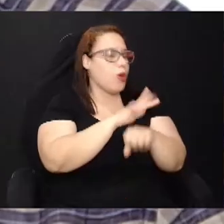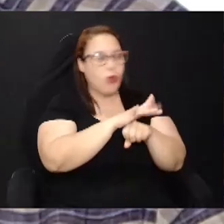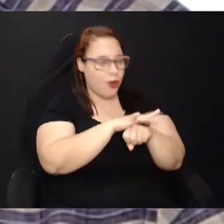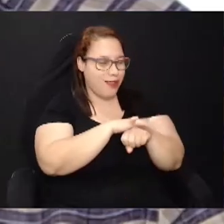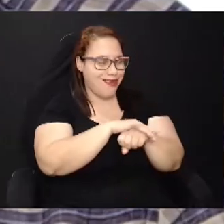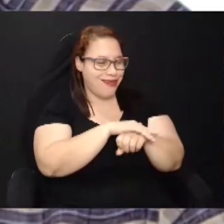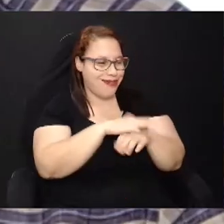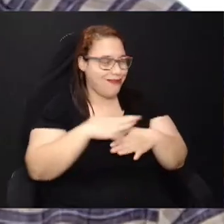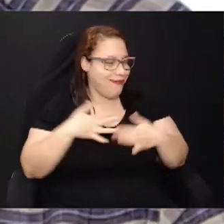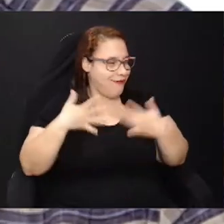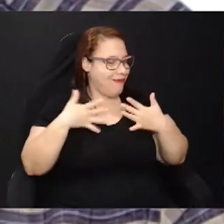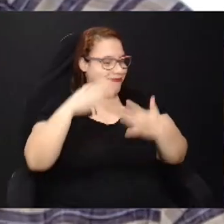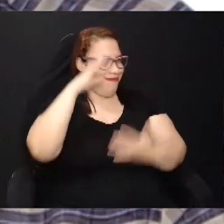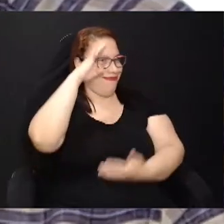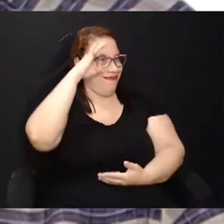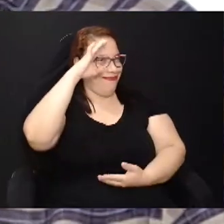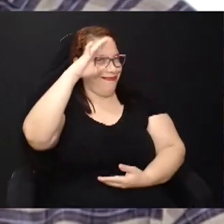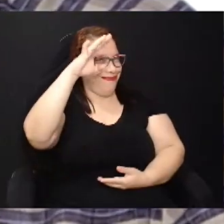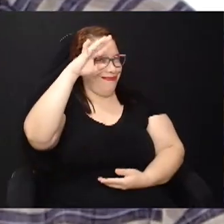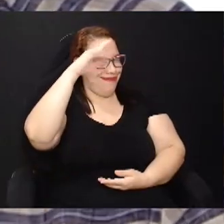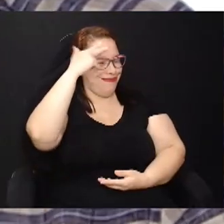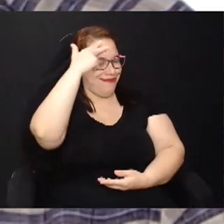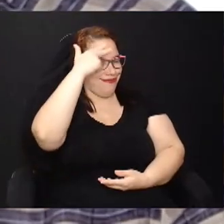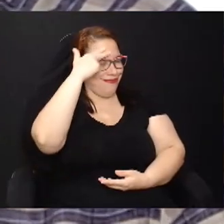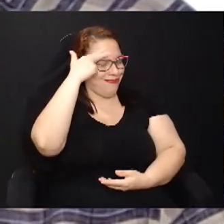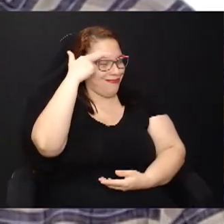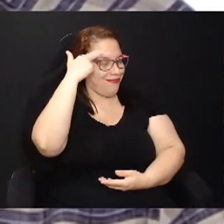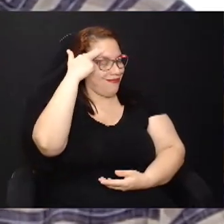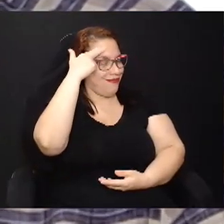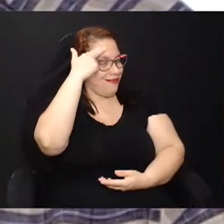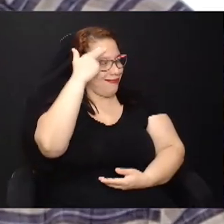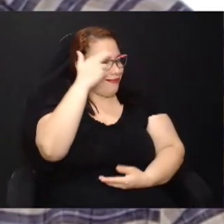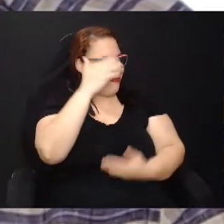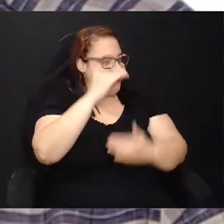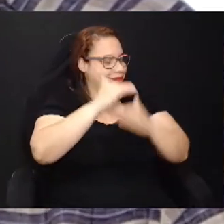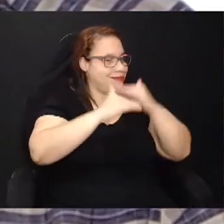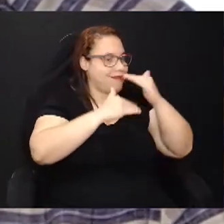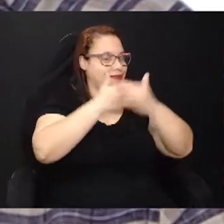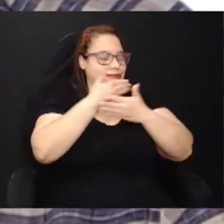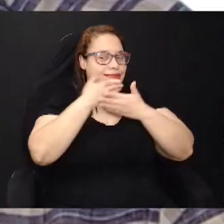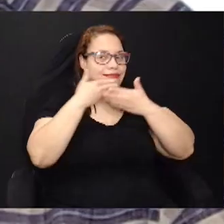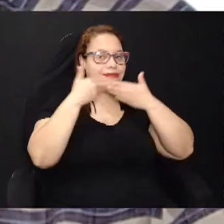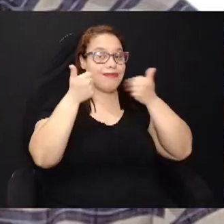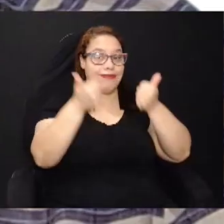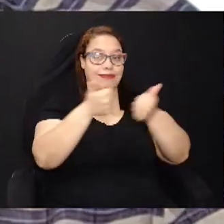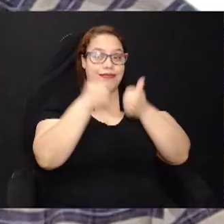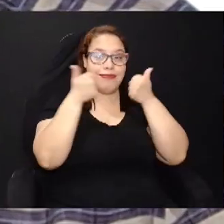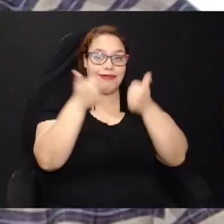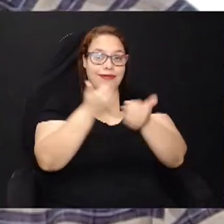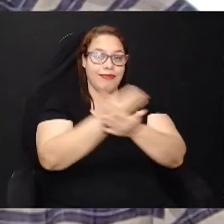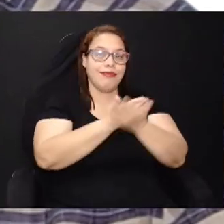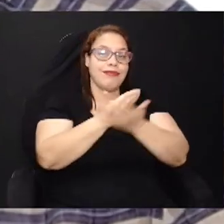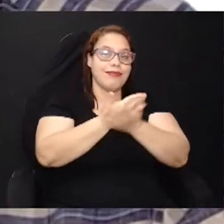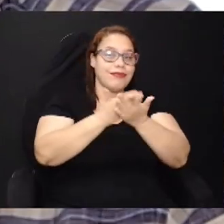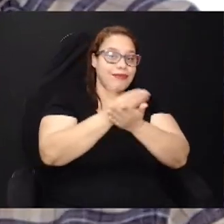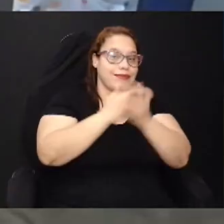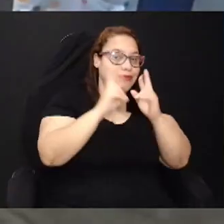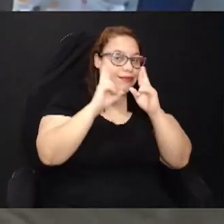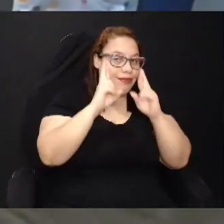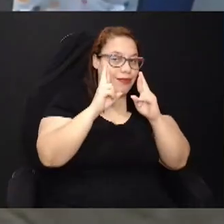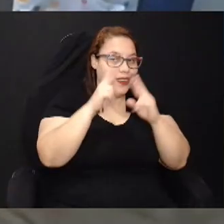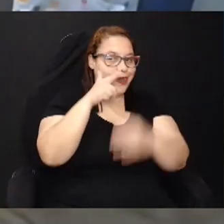sonho, faz com que as pessoas possam se envolver melhor no tratamento e na esperança de fazer coisas